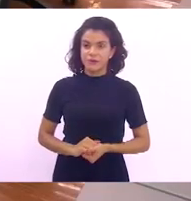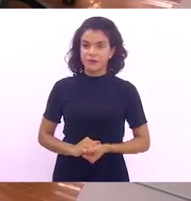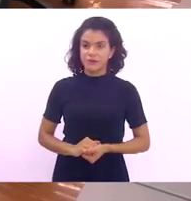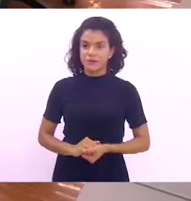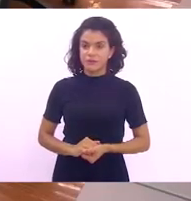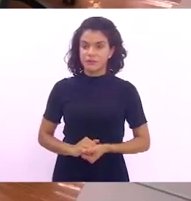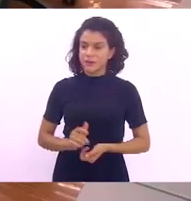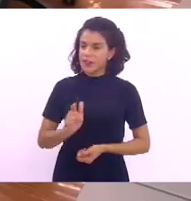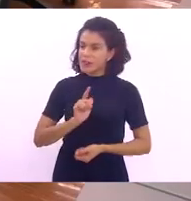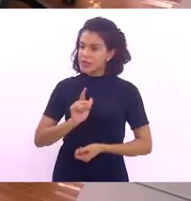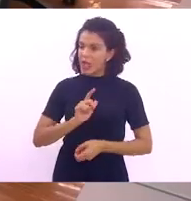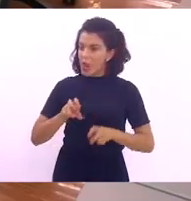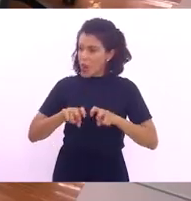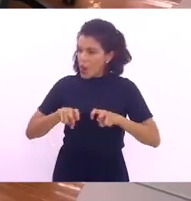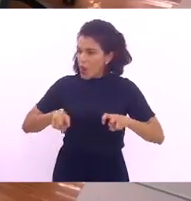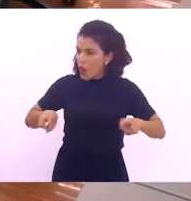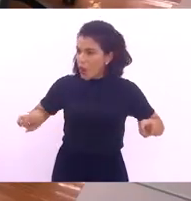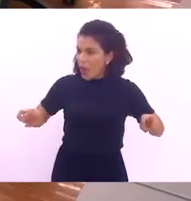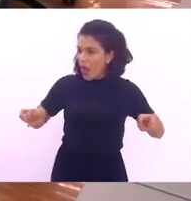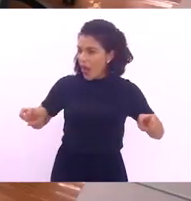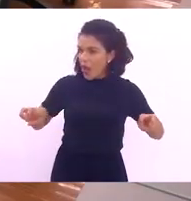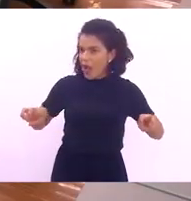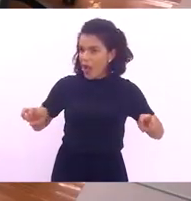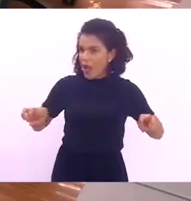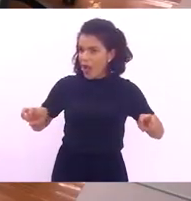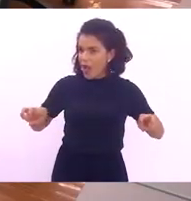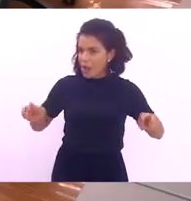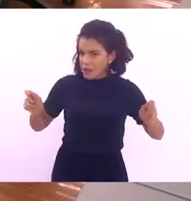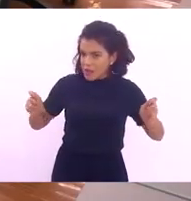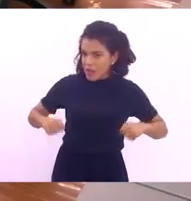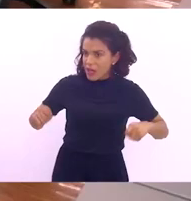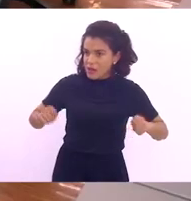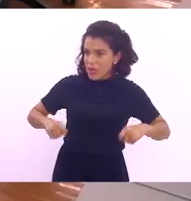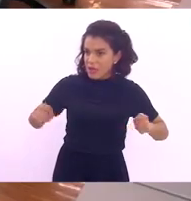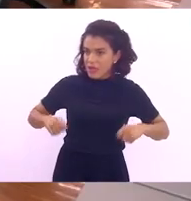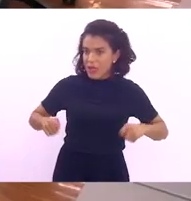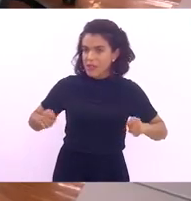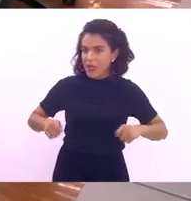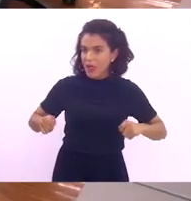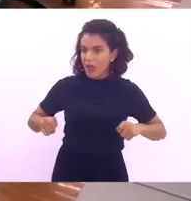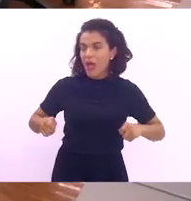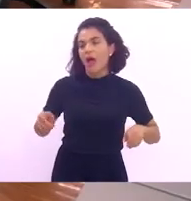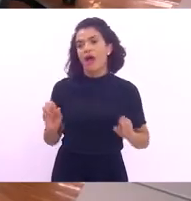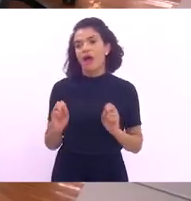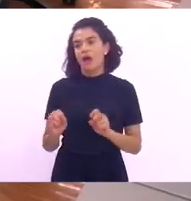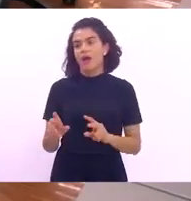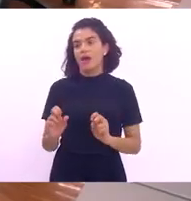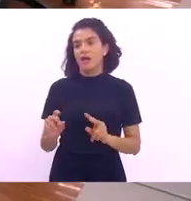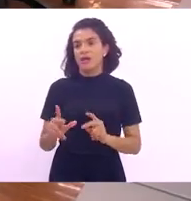tem lugar para todo mundo nessa mesa gente tem mais um espacinho